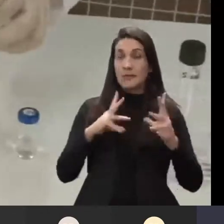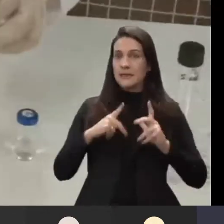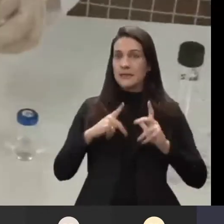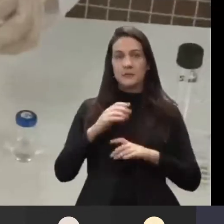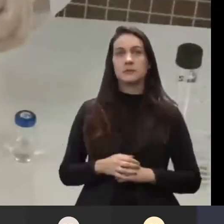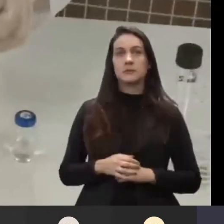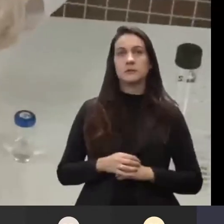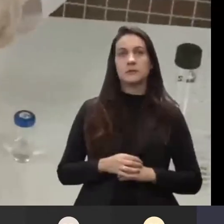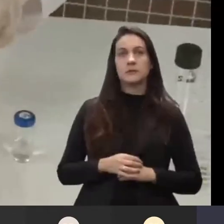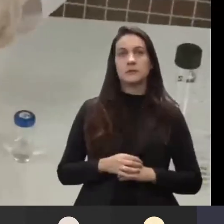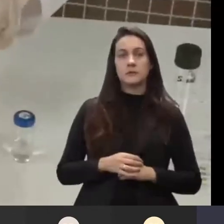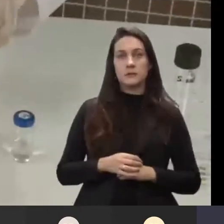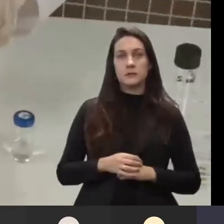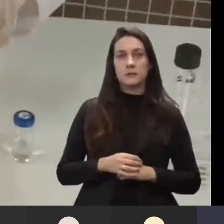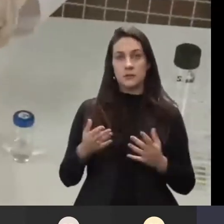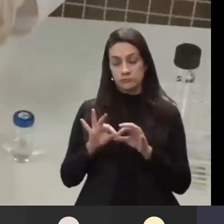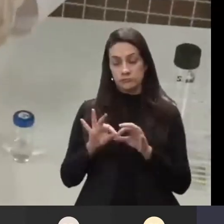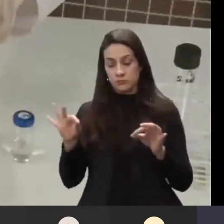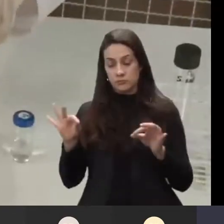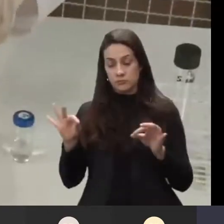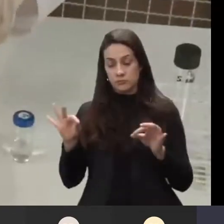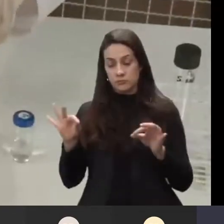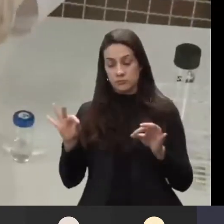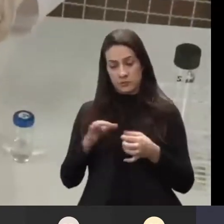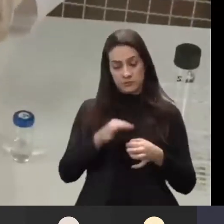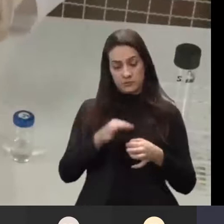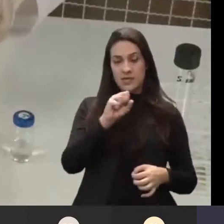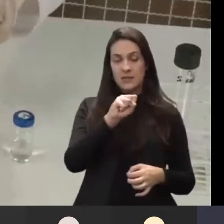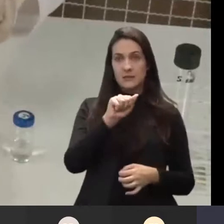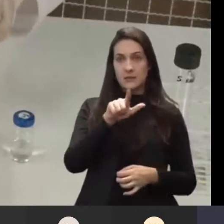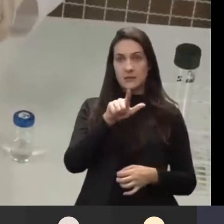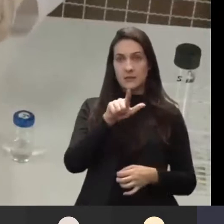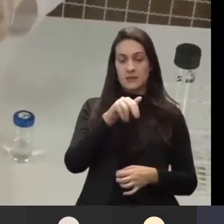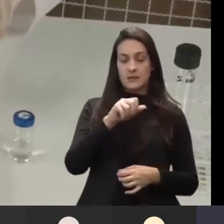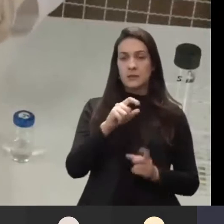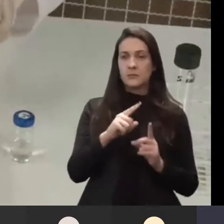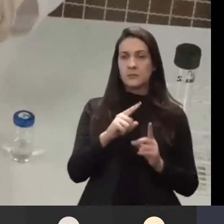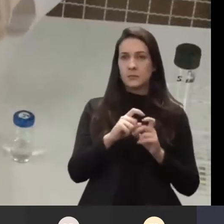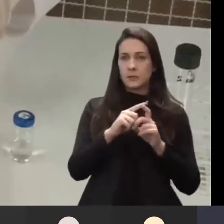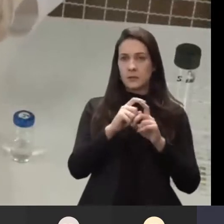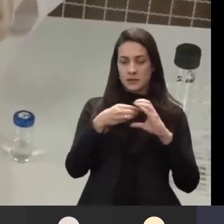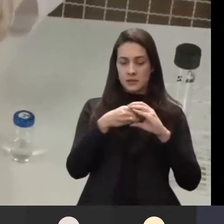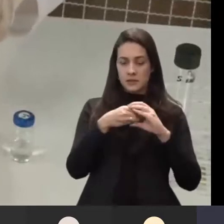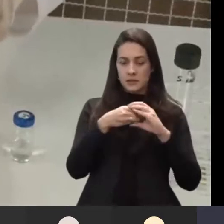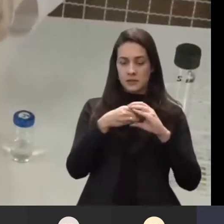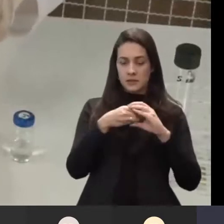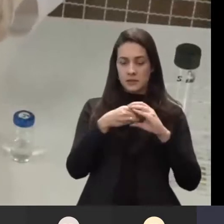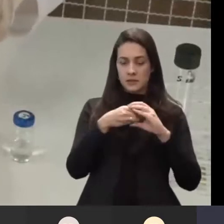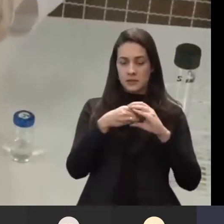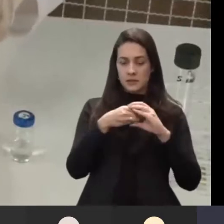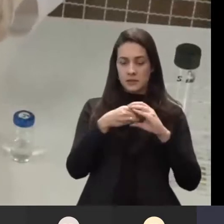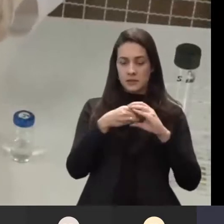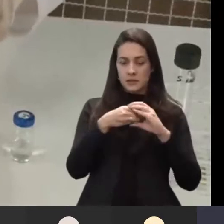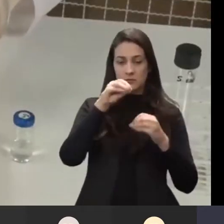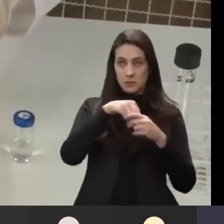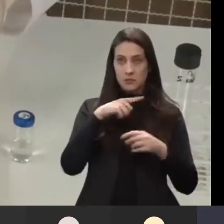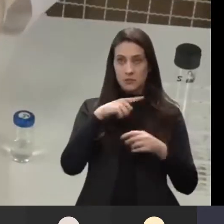vai umedecer e embeber esse swab na salina contendo a célula bacteriana.